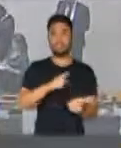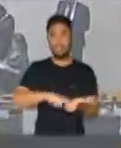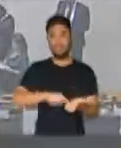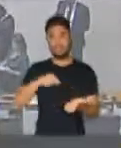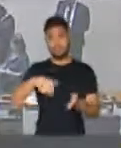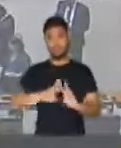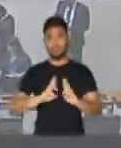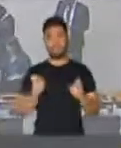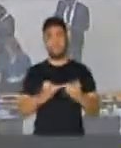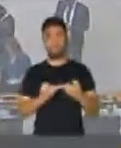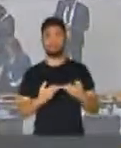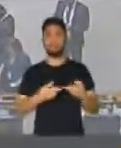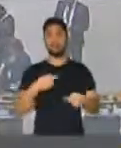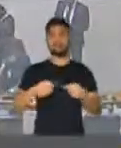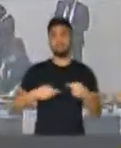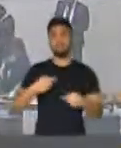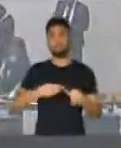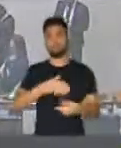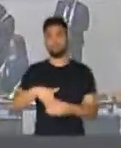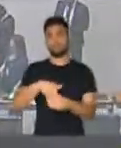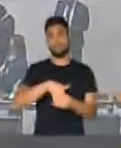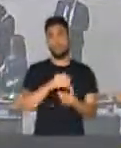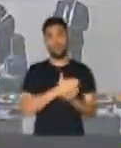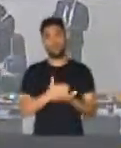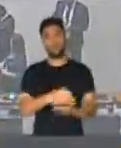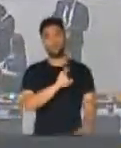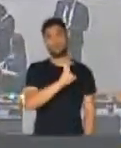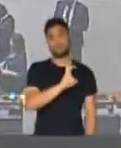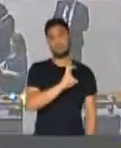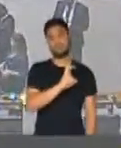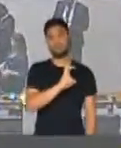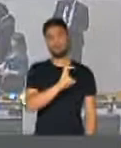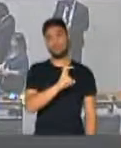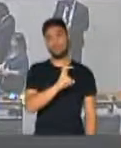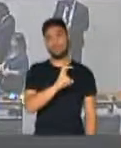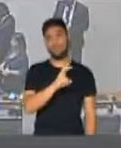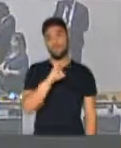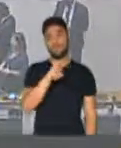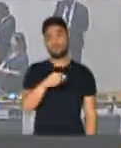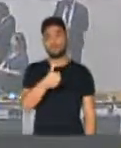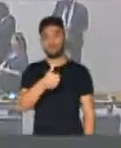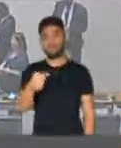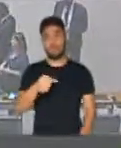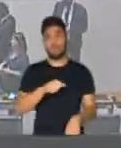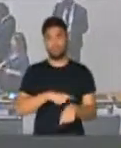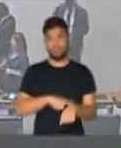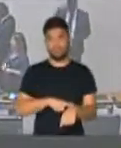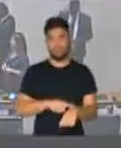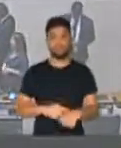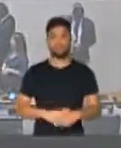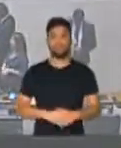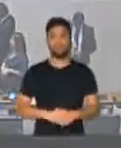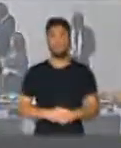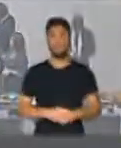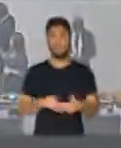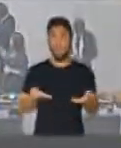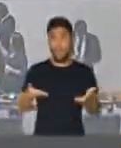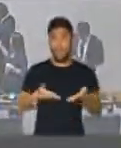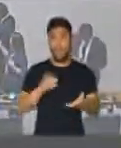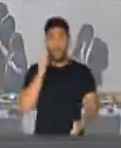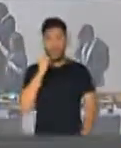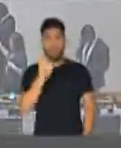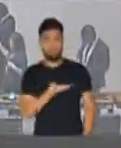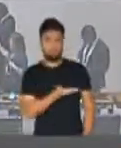nesta sessão extraordinária que começou agora mesmo, às 5 horas e 17 minutos. Agora